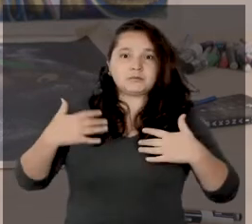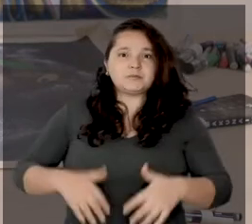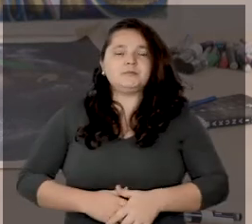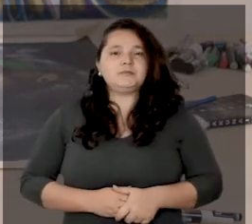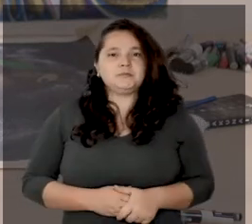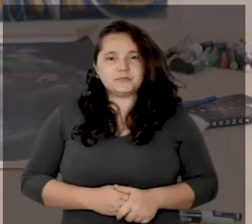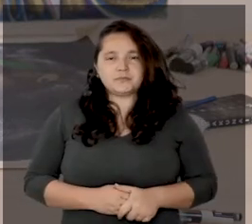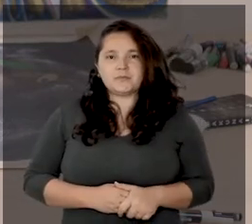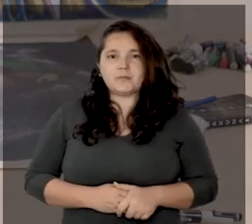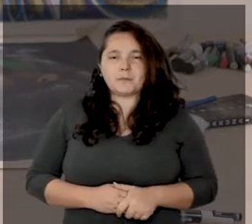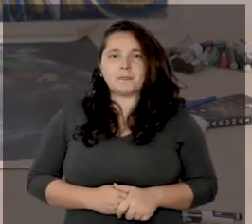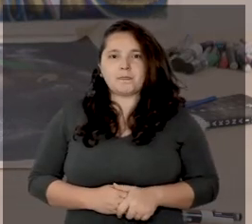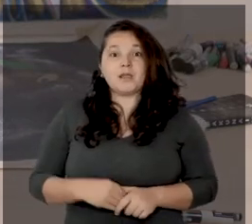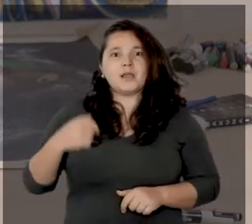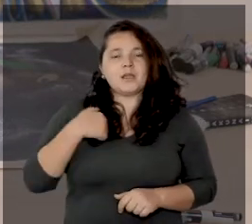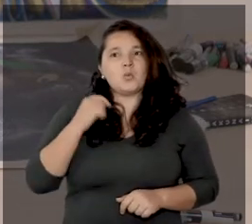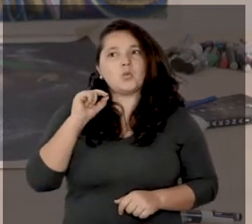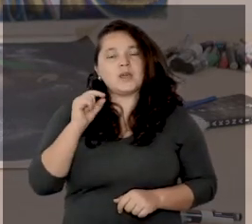naquele momento ali, com certeza,